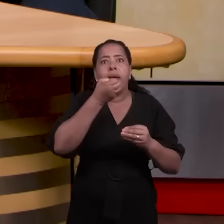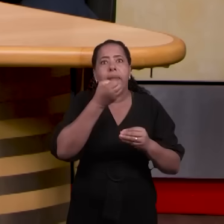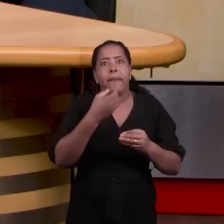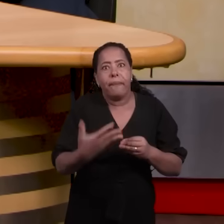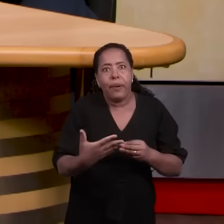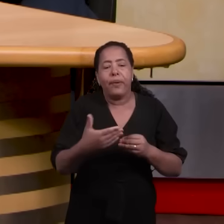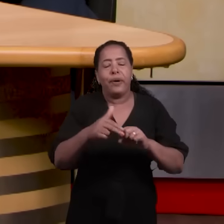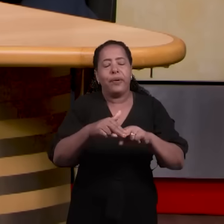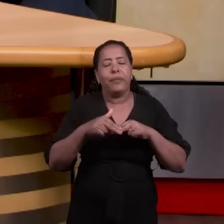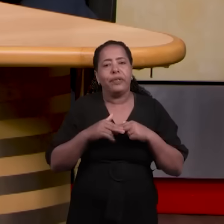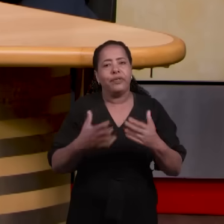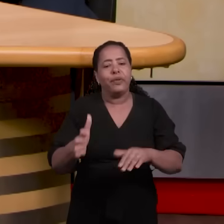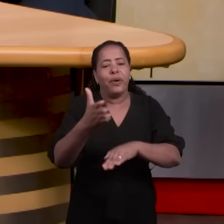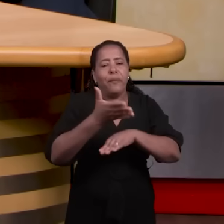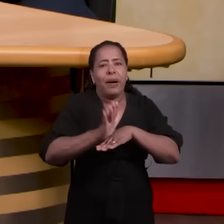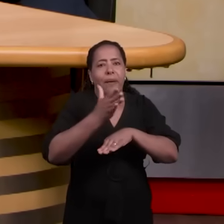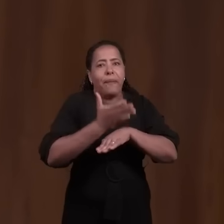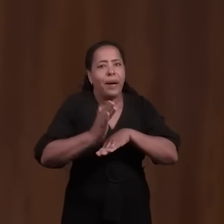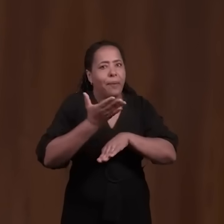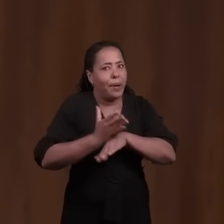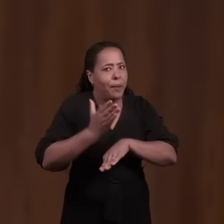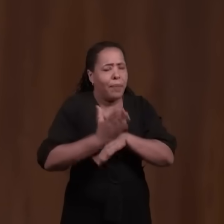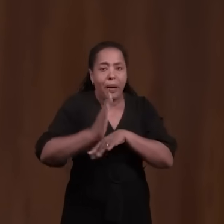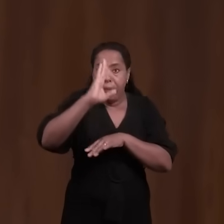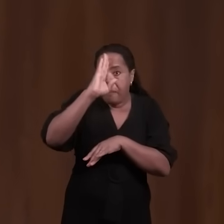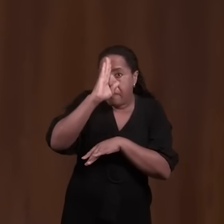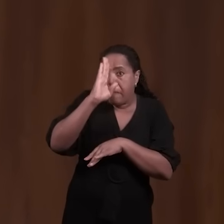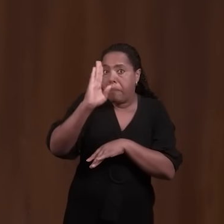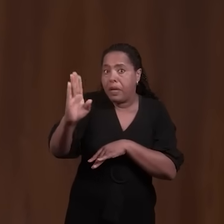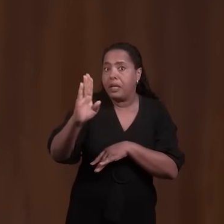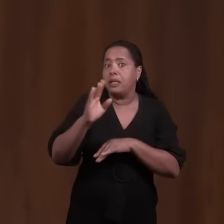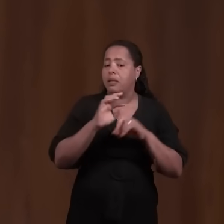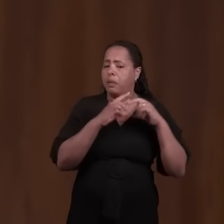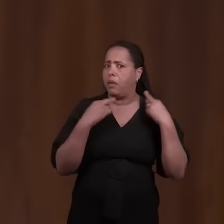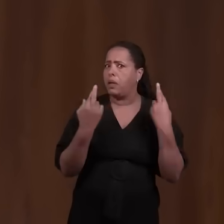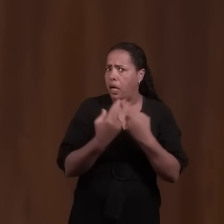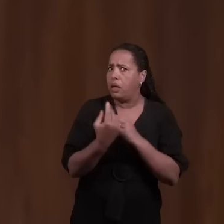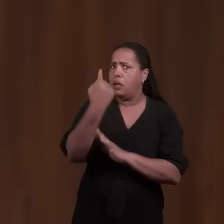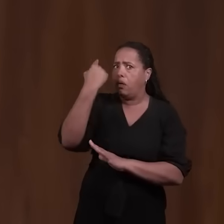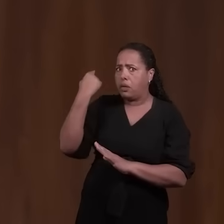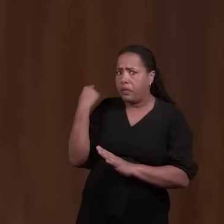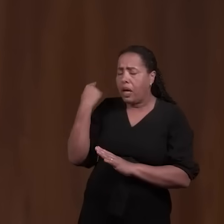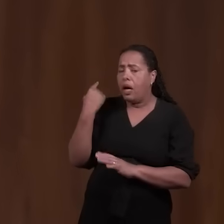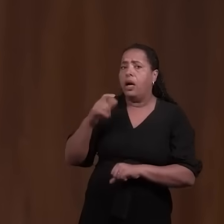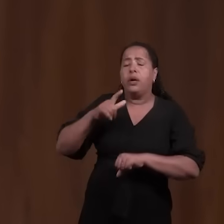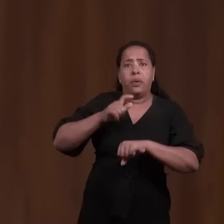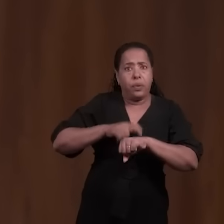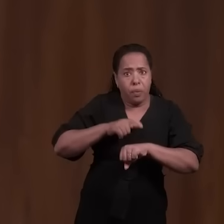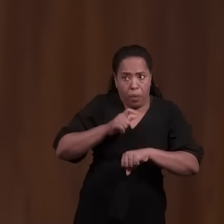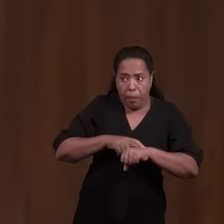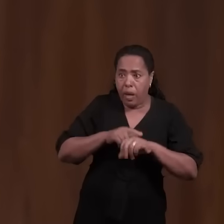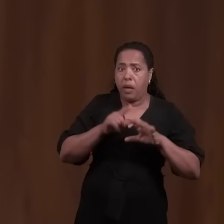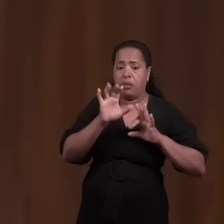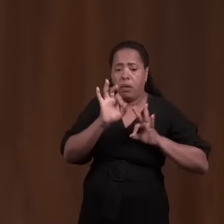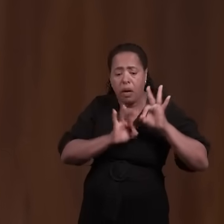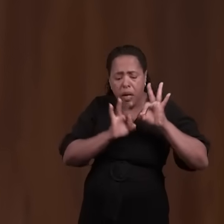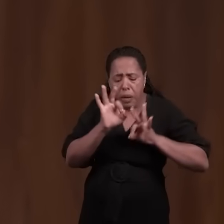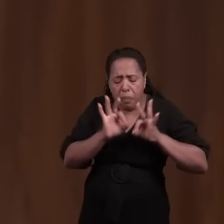é muito boa, o que é prática para os irmãos, principalmente naquela reunião, né, Marcelo? Quando